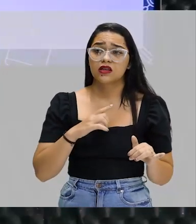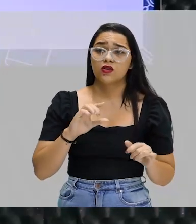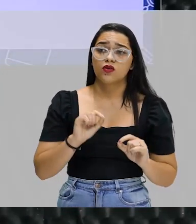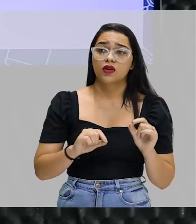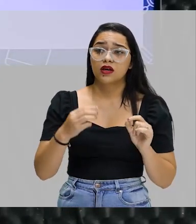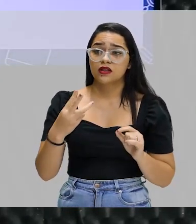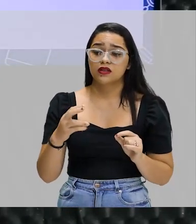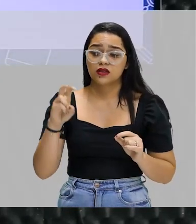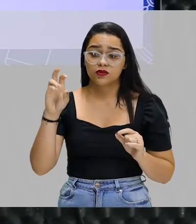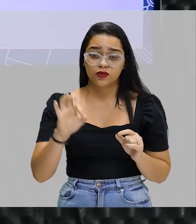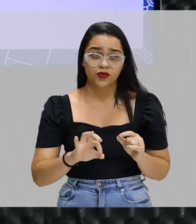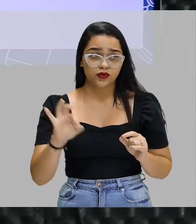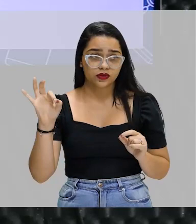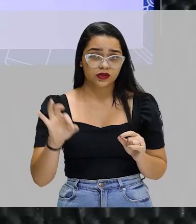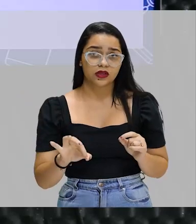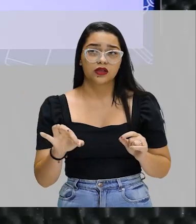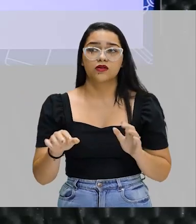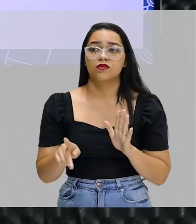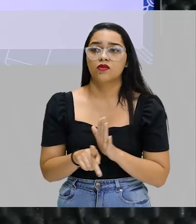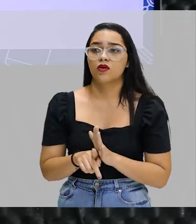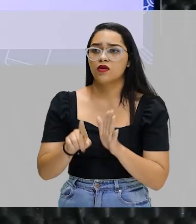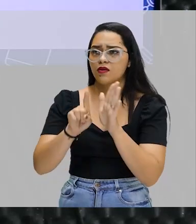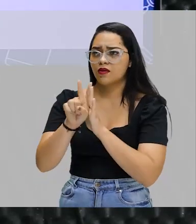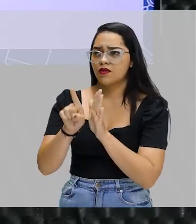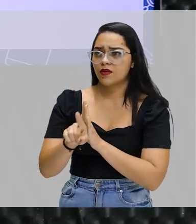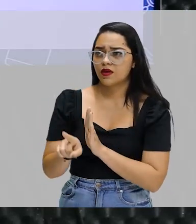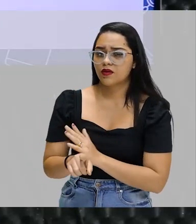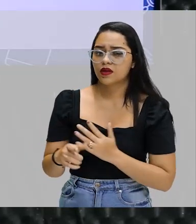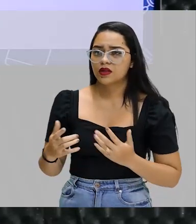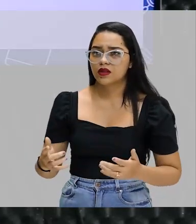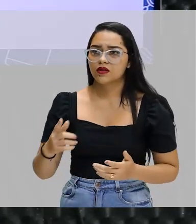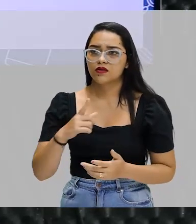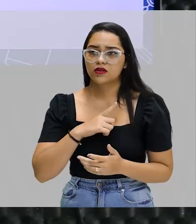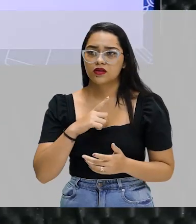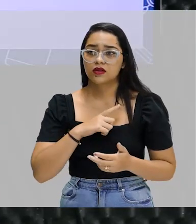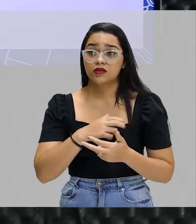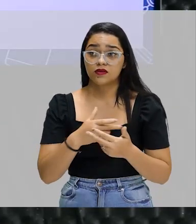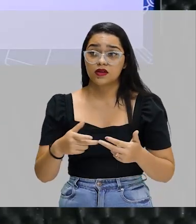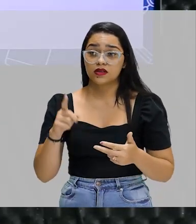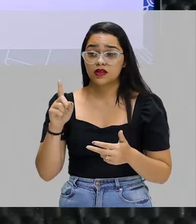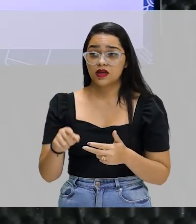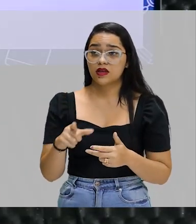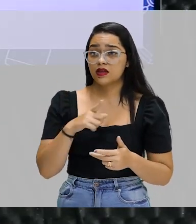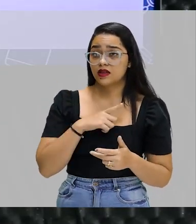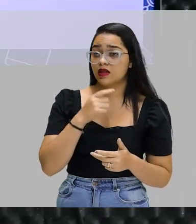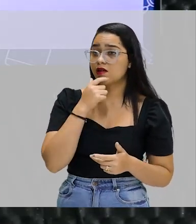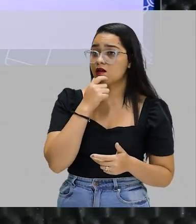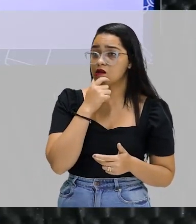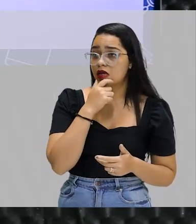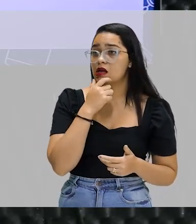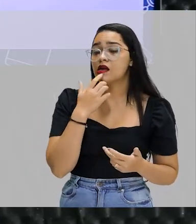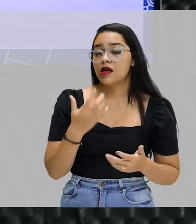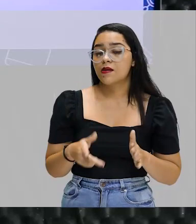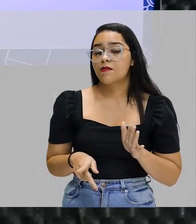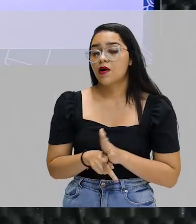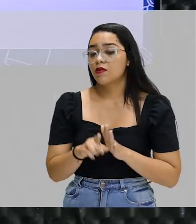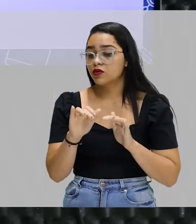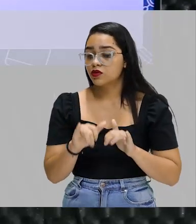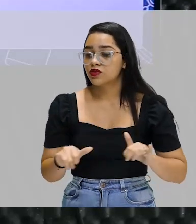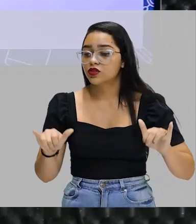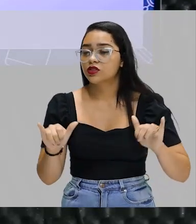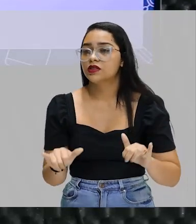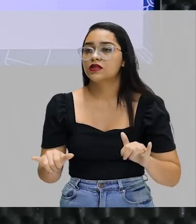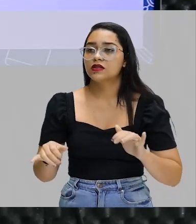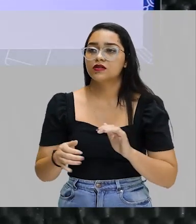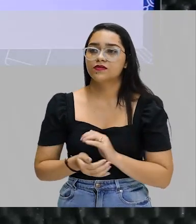menos a 35% das questões. Então, um terço das questões que são trabalhadas em língua inglesa normalmente abordam